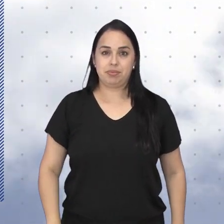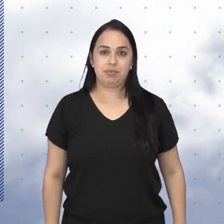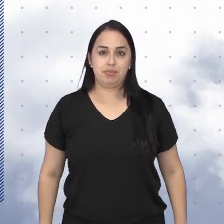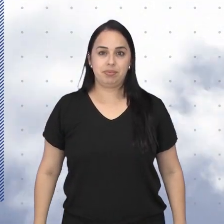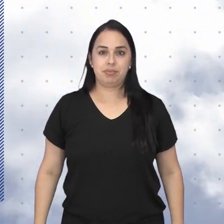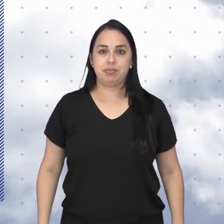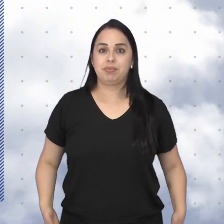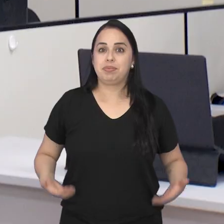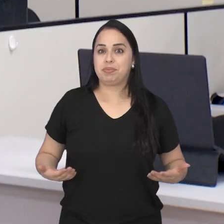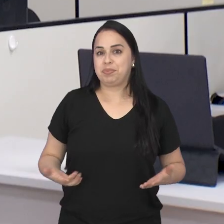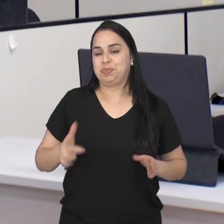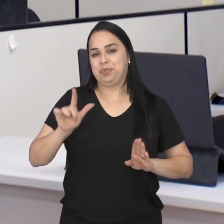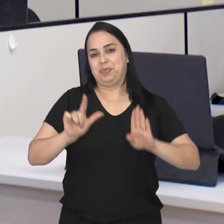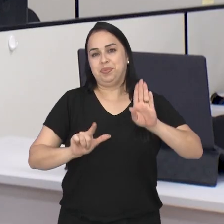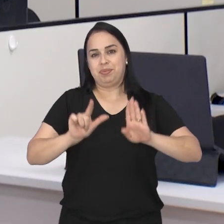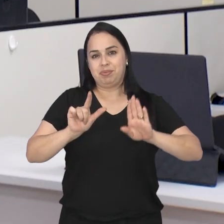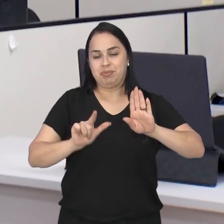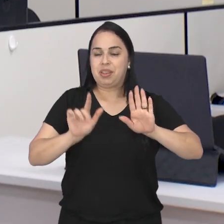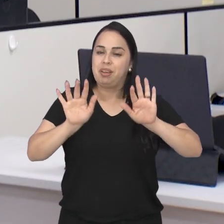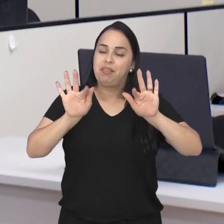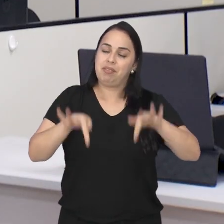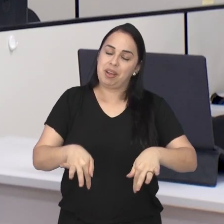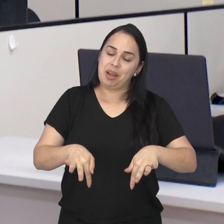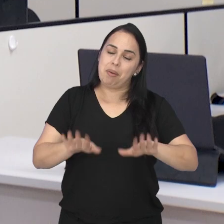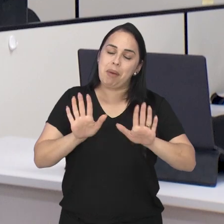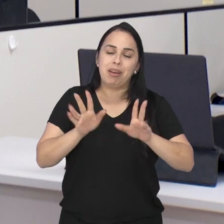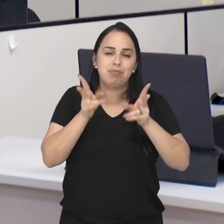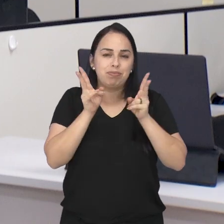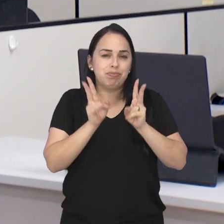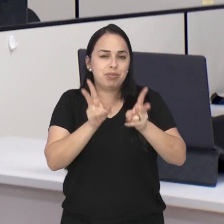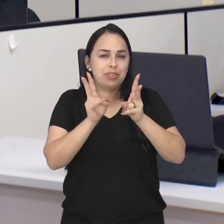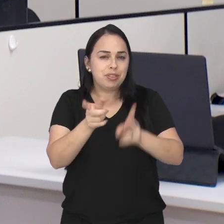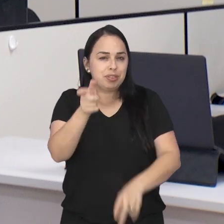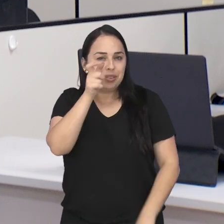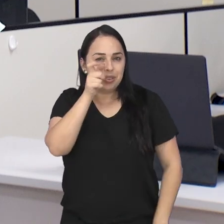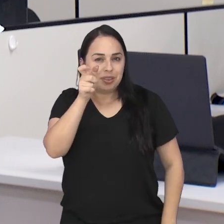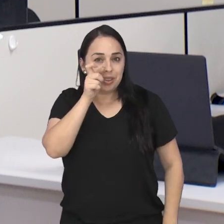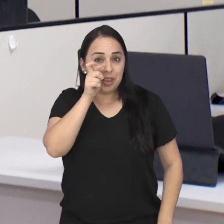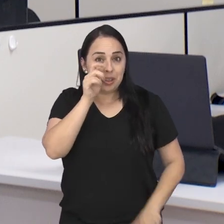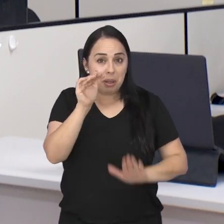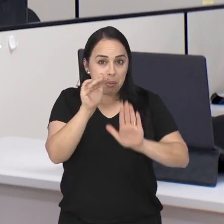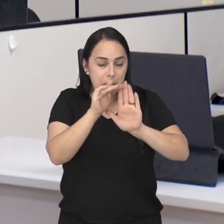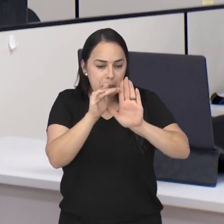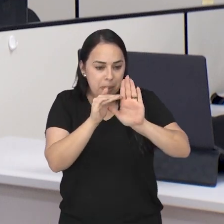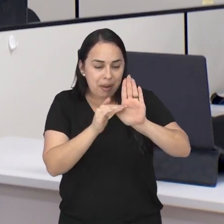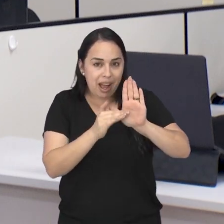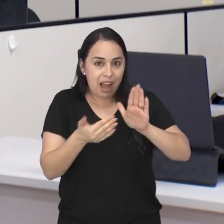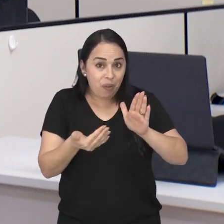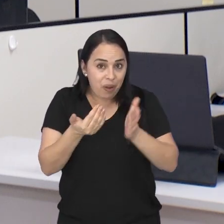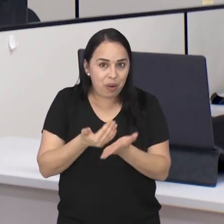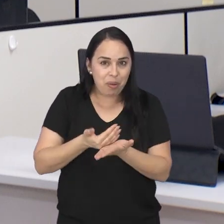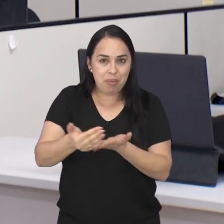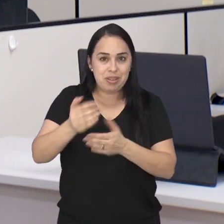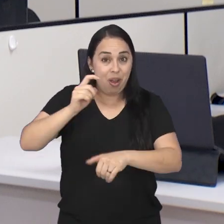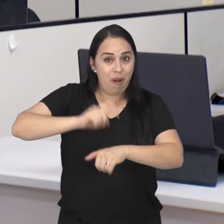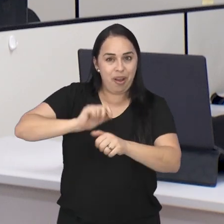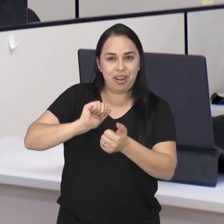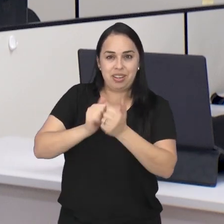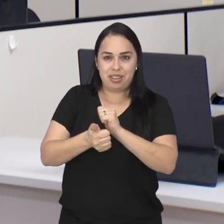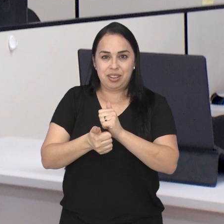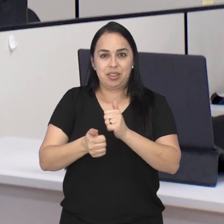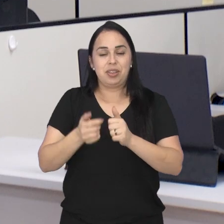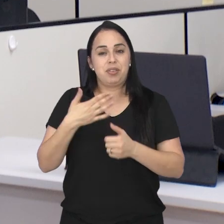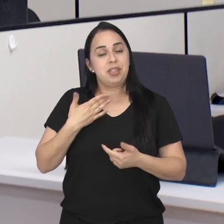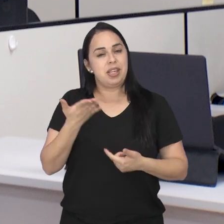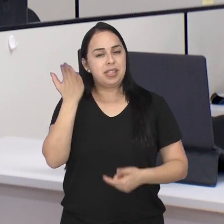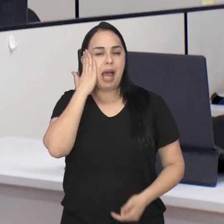18 e o boletim legislativo terminou Mas continue com a gente tá na programação tá chegando aí o hora do